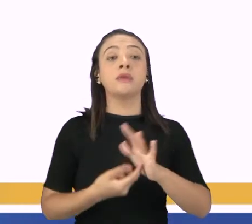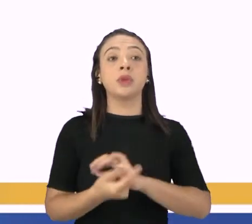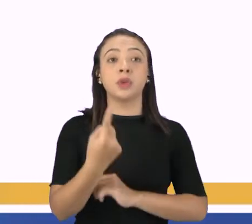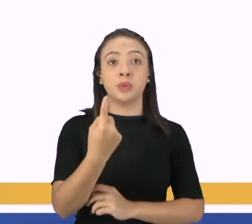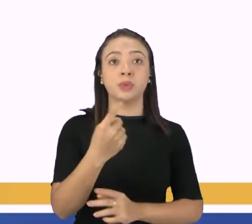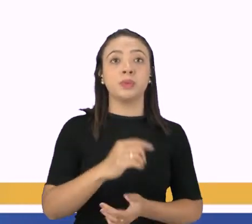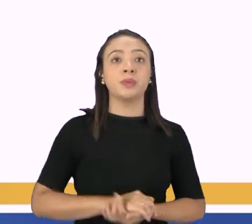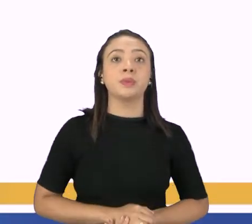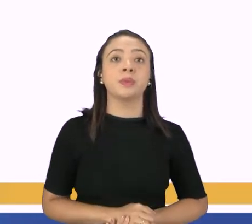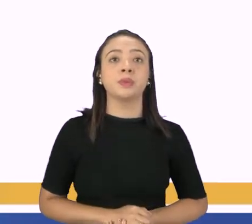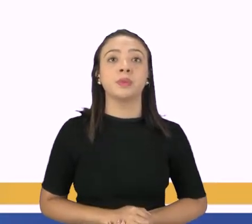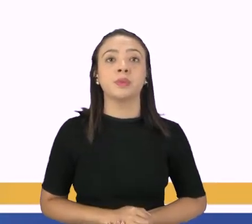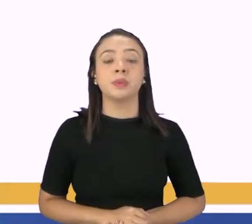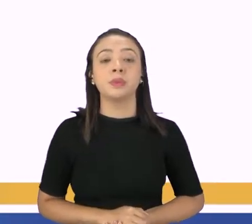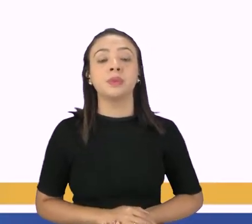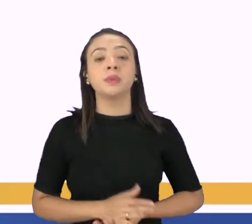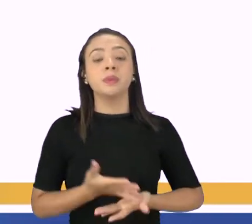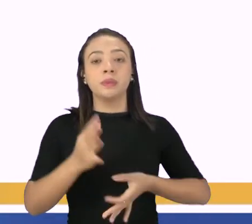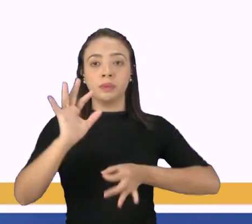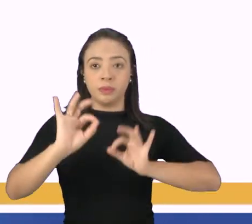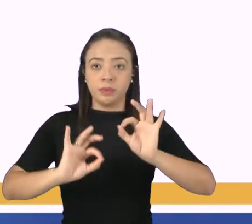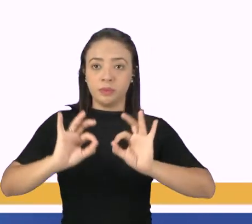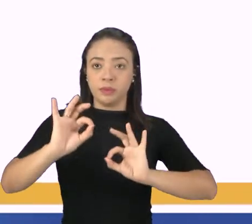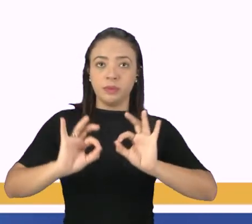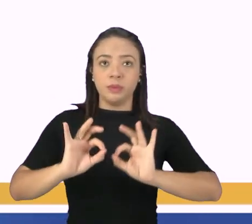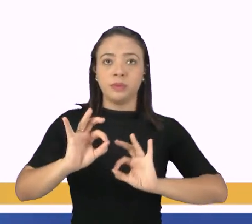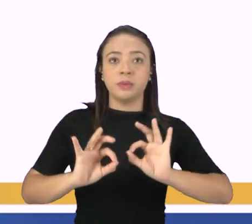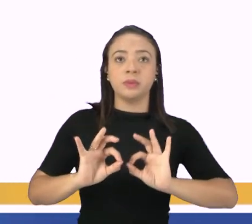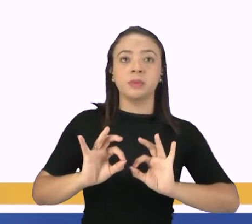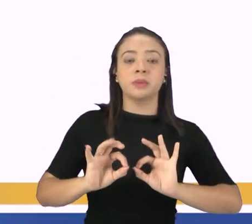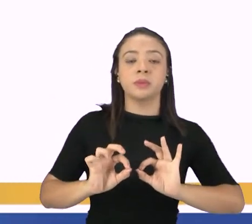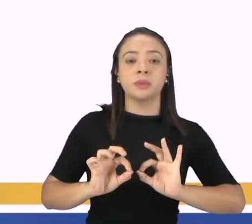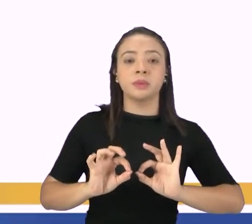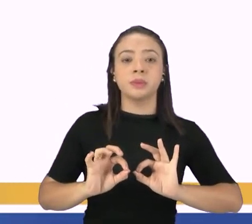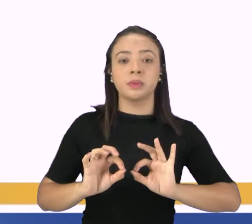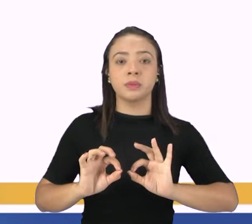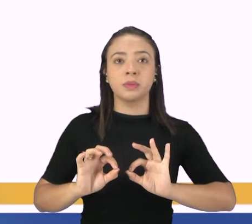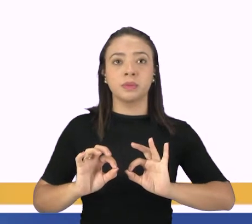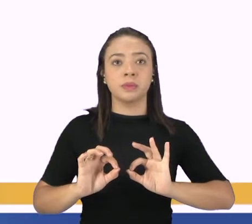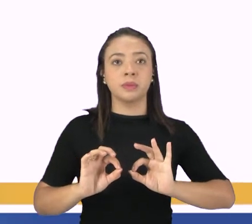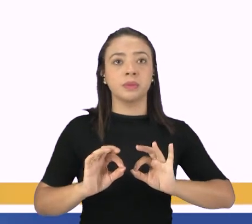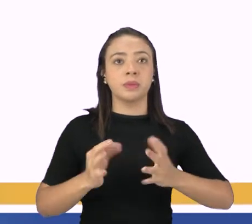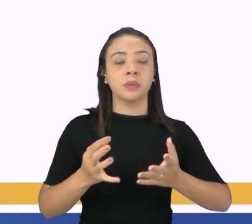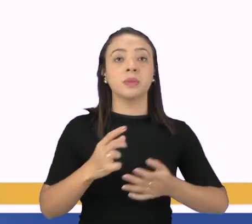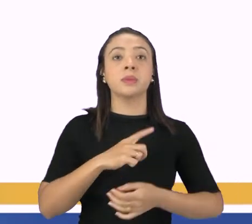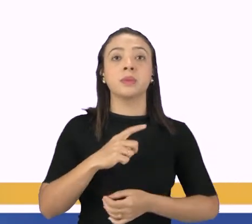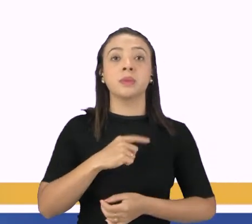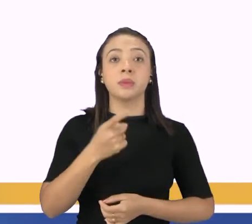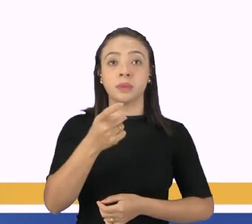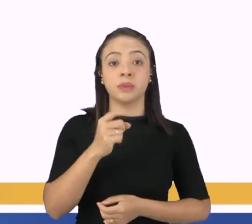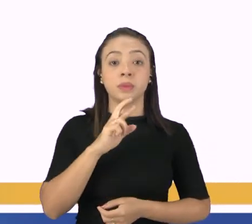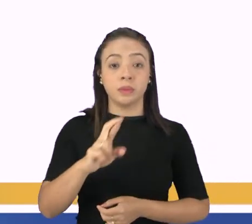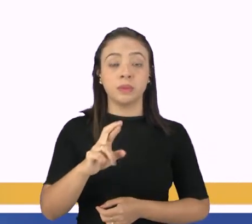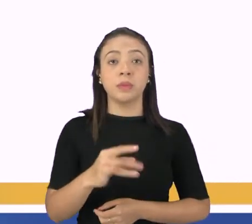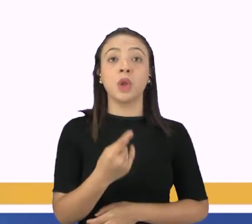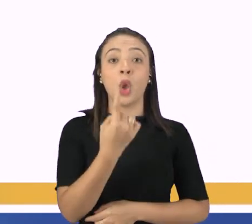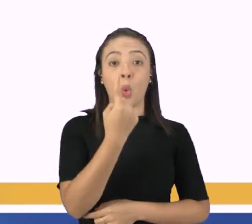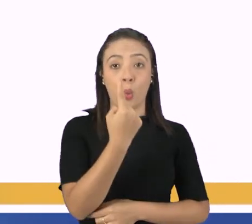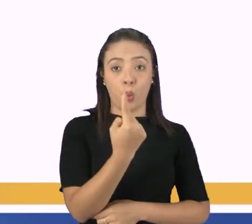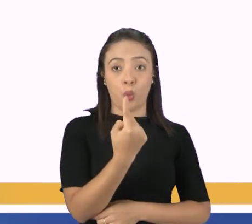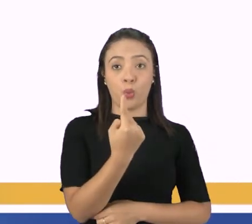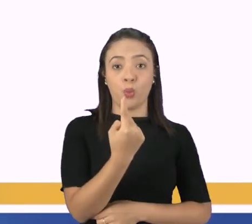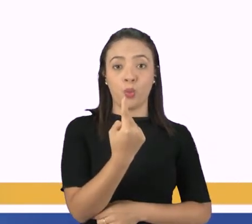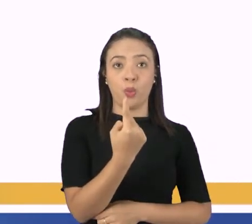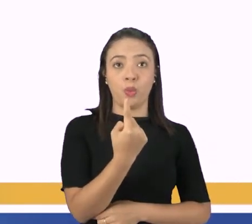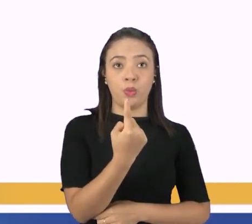1. Fazendo o jogo de sinal ali, menos com menos, né, do 1, temos um positivo. Então,